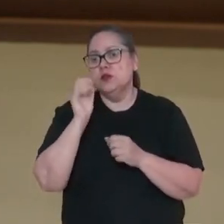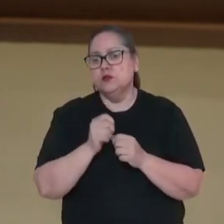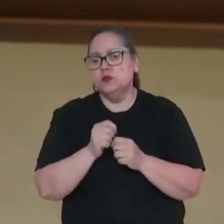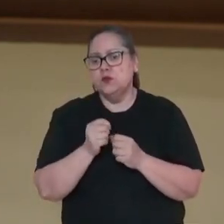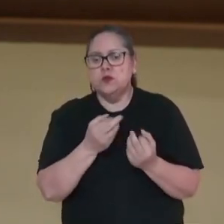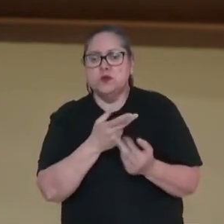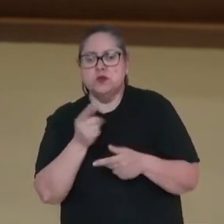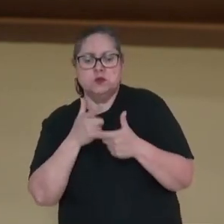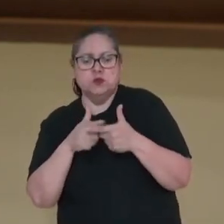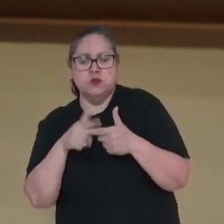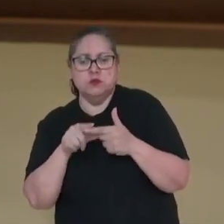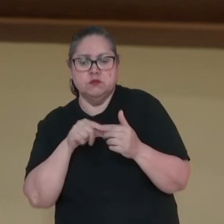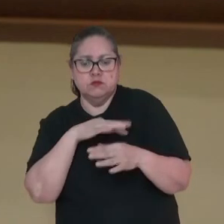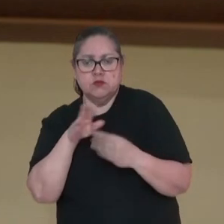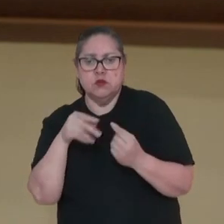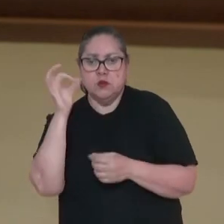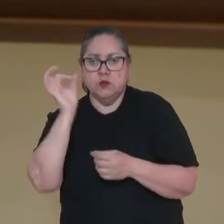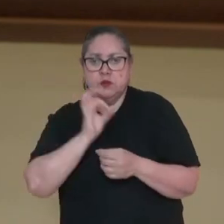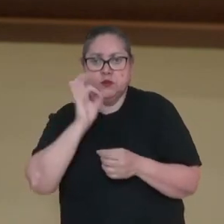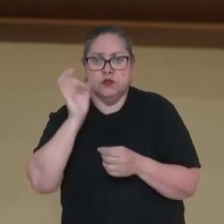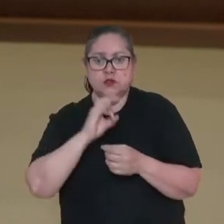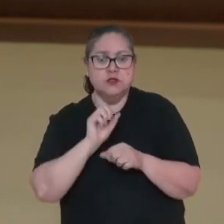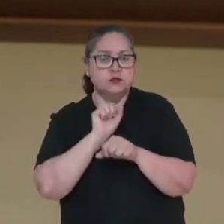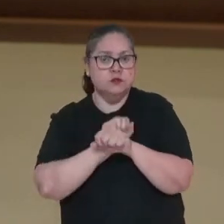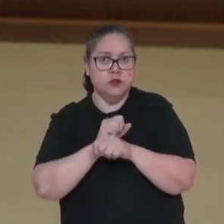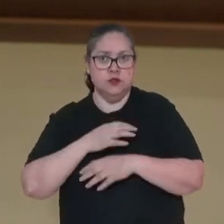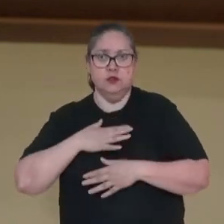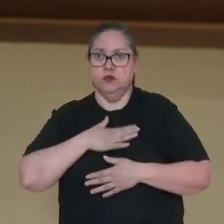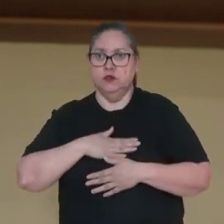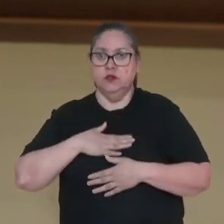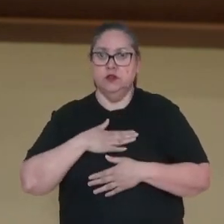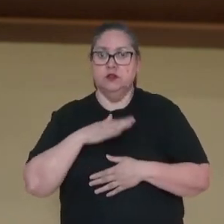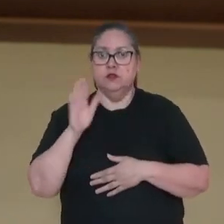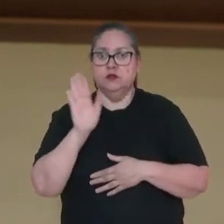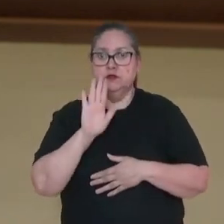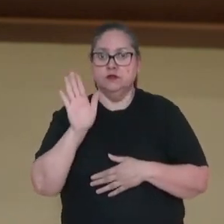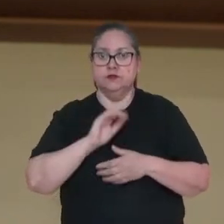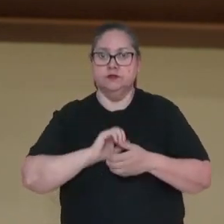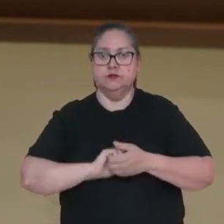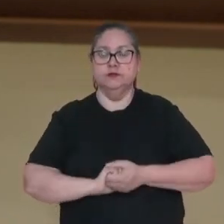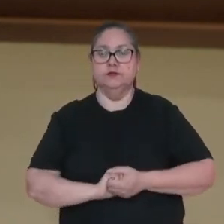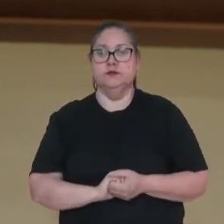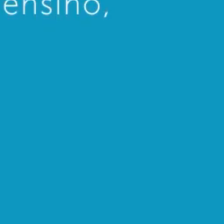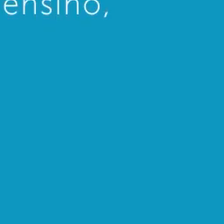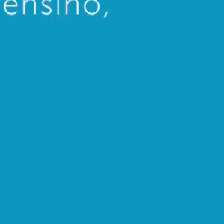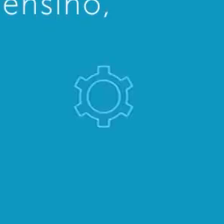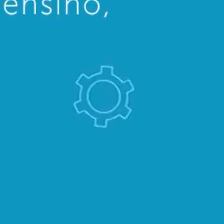situações e problemas envolvendo porcentagem. Espero que vocês tenham gostado e até mais!